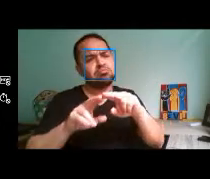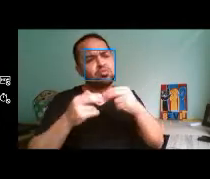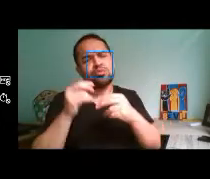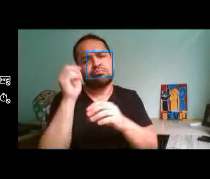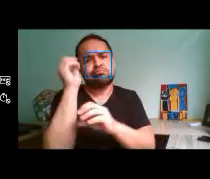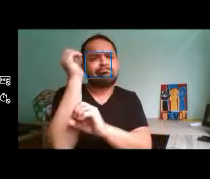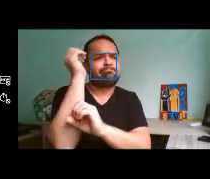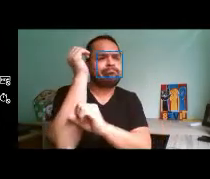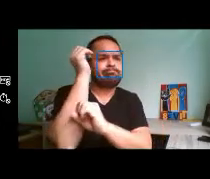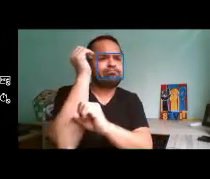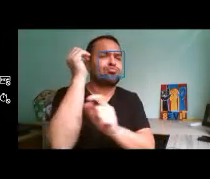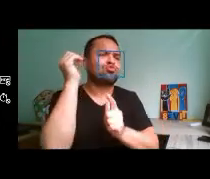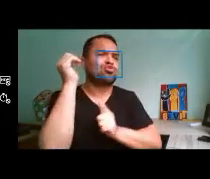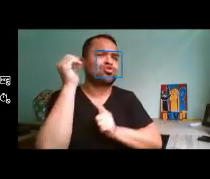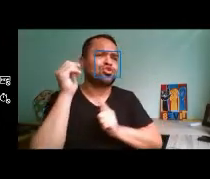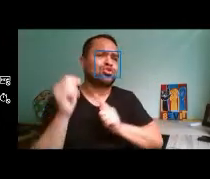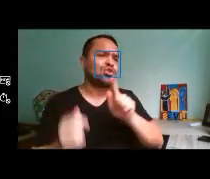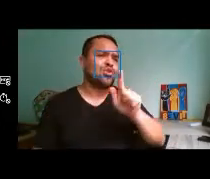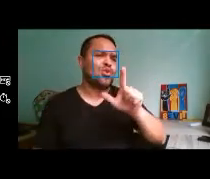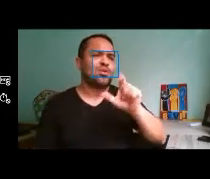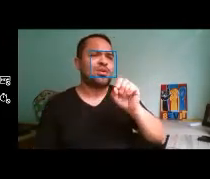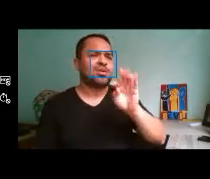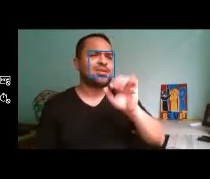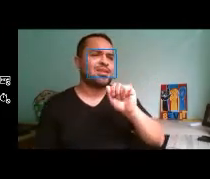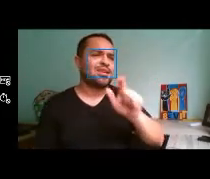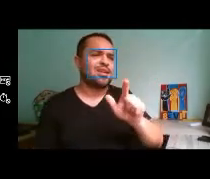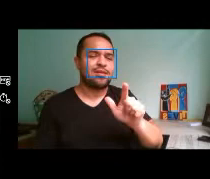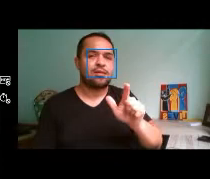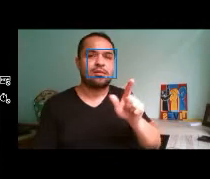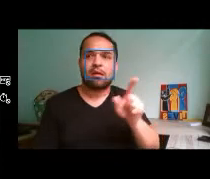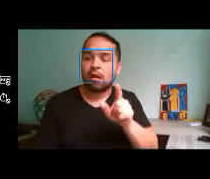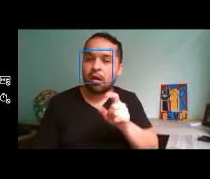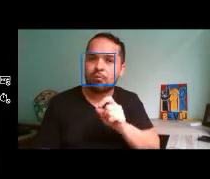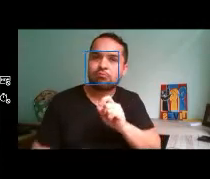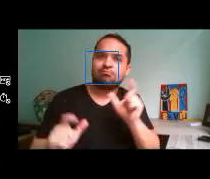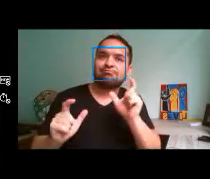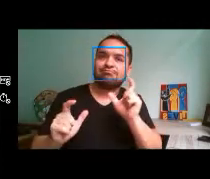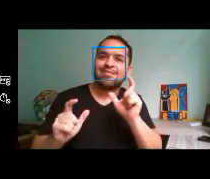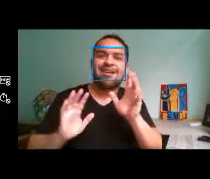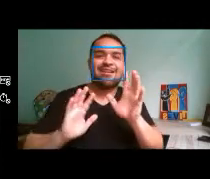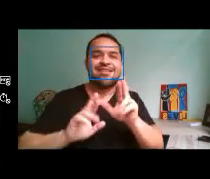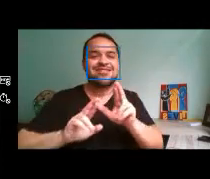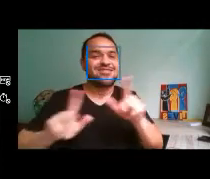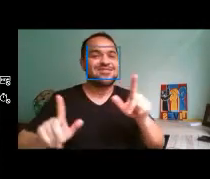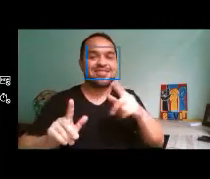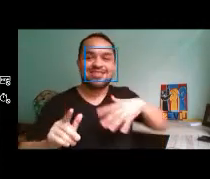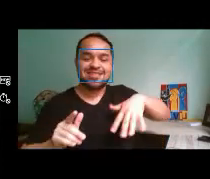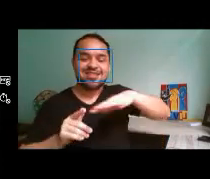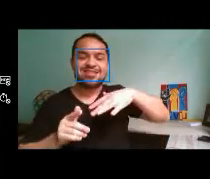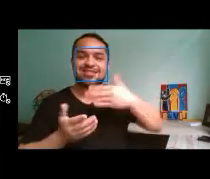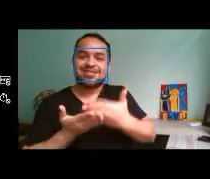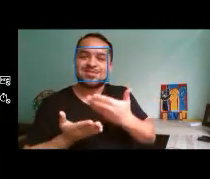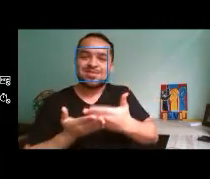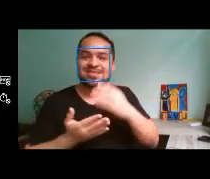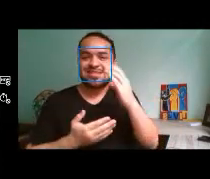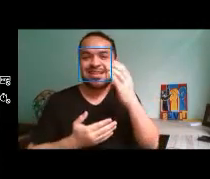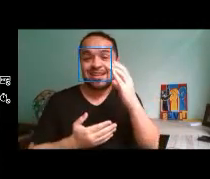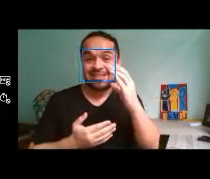né? Essa diferença é por causa da produção da fricativa glotal, ou seja, você já